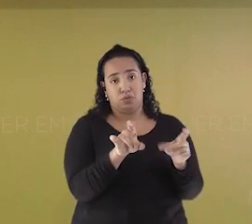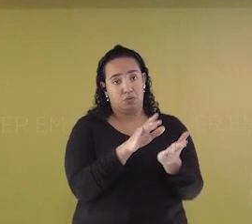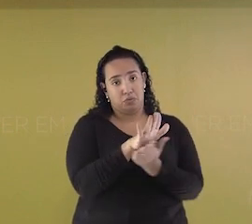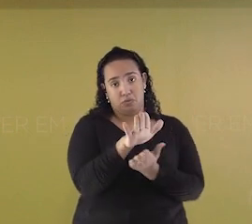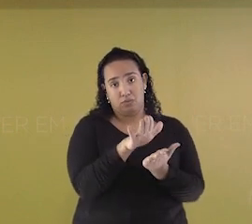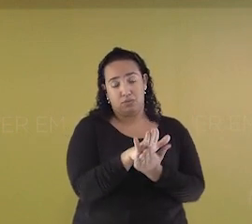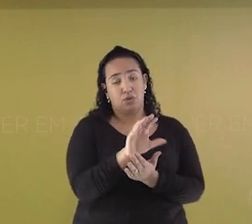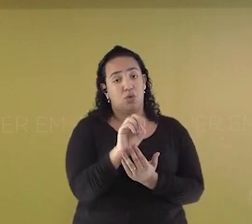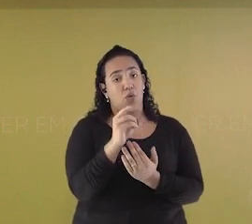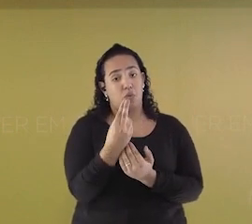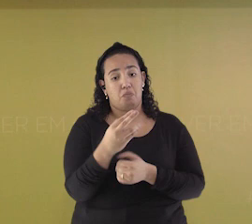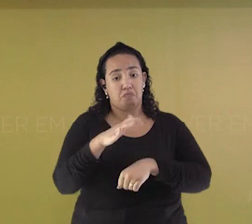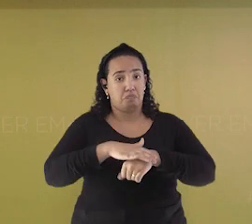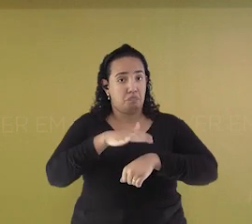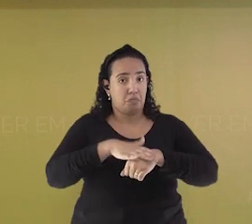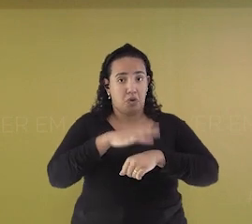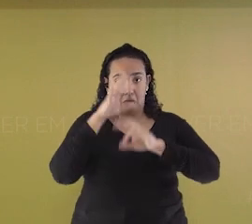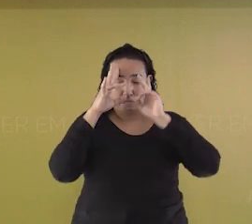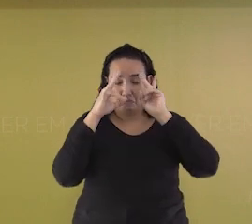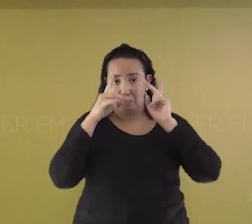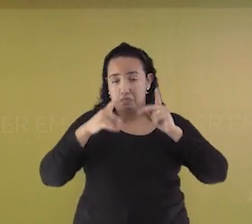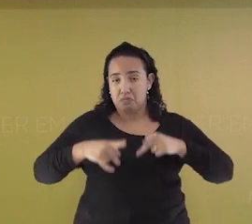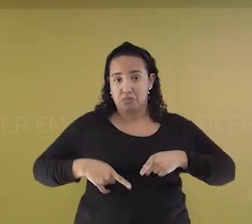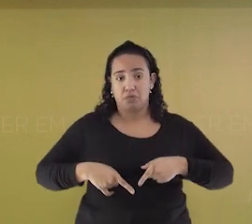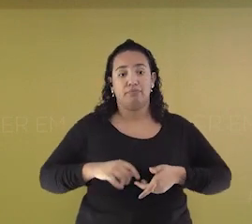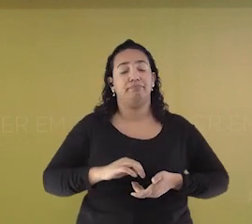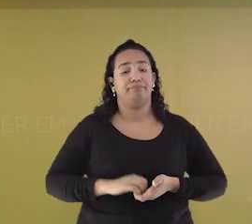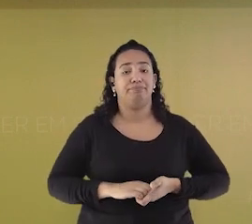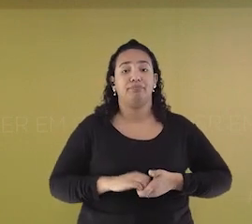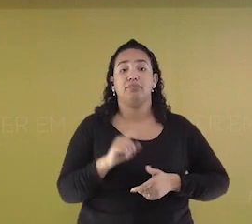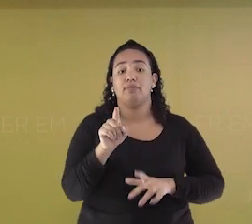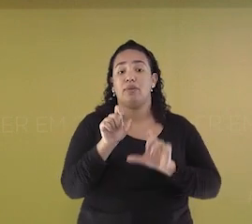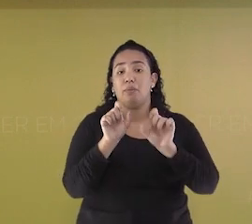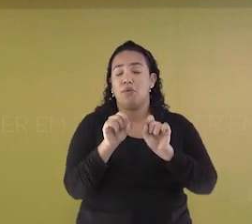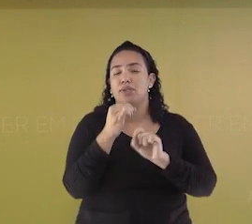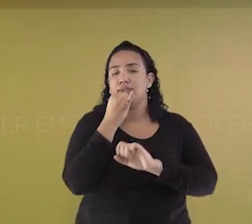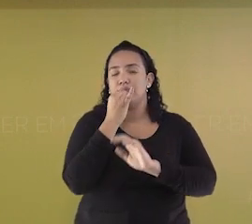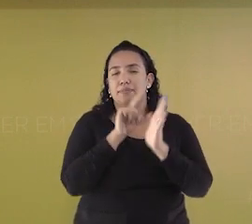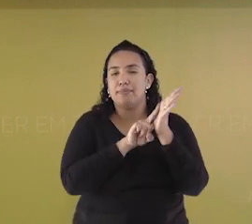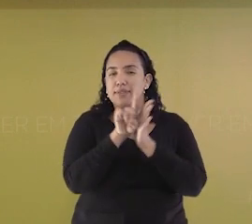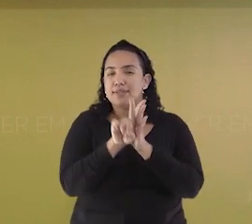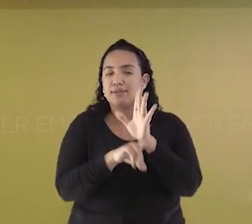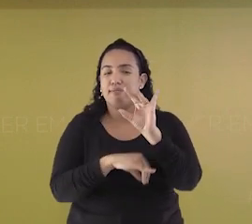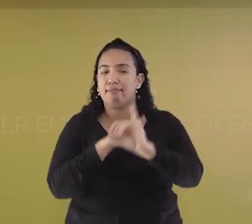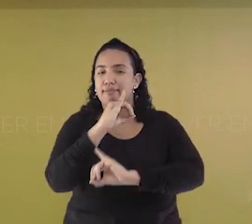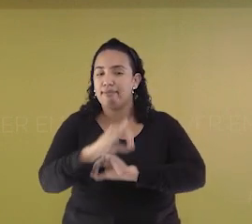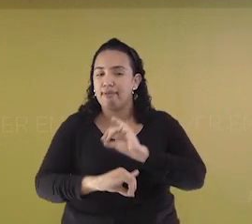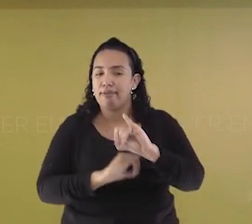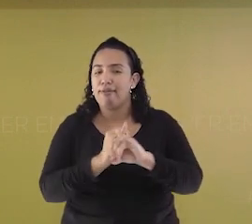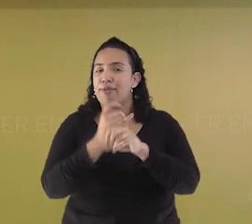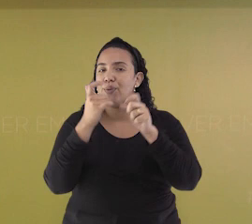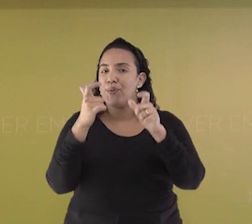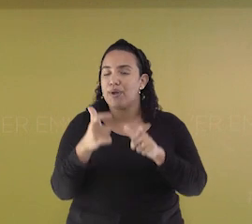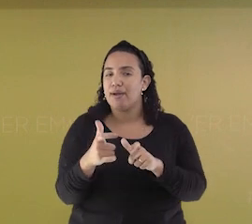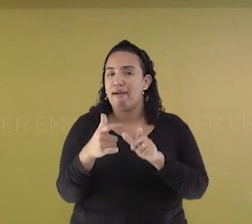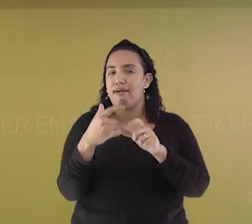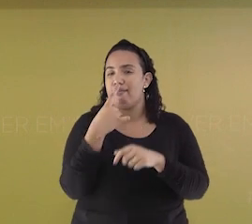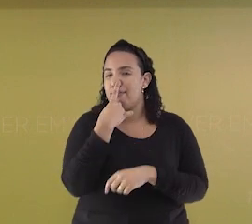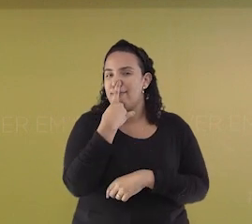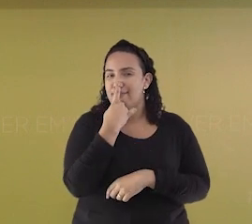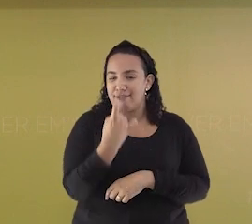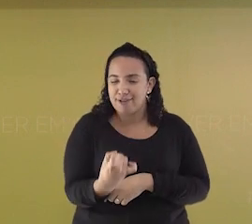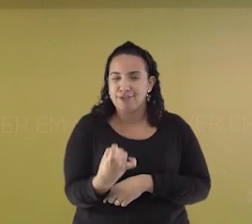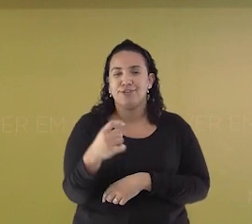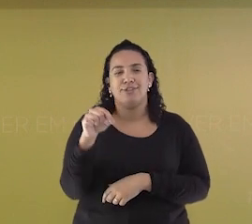Ou até divulgar no grupo da escola. Você vai fazer assim. Pesquise na internet lugares que fazem coletas de